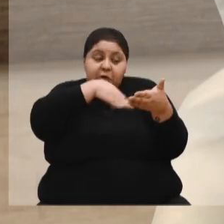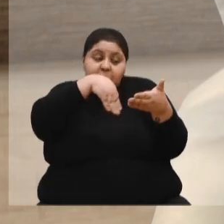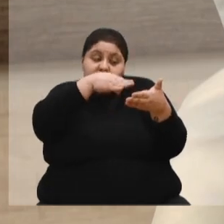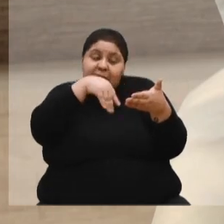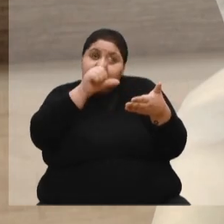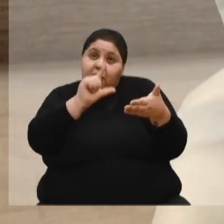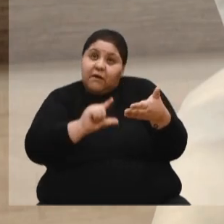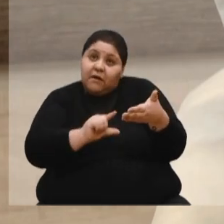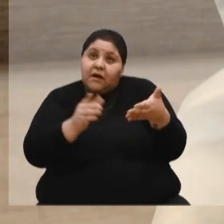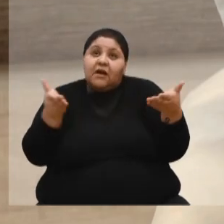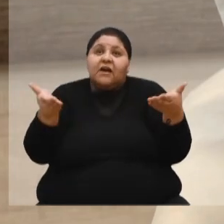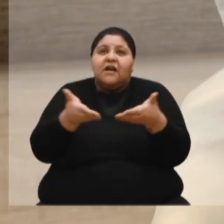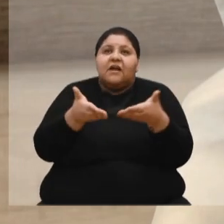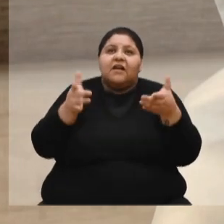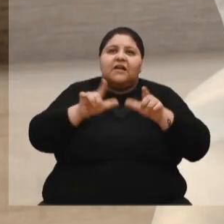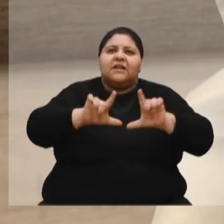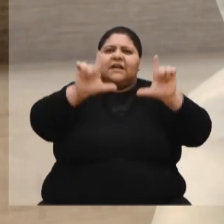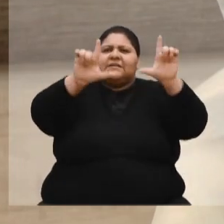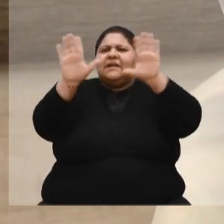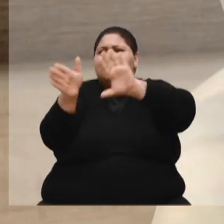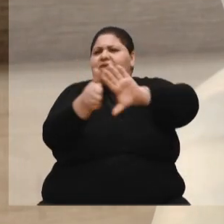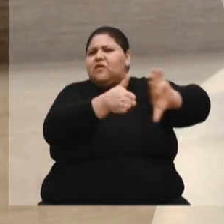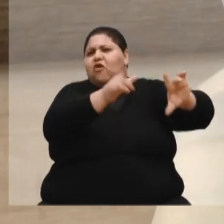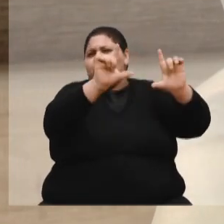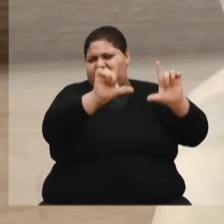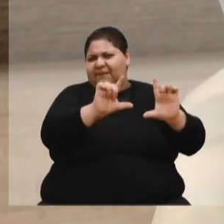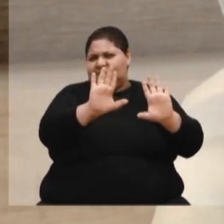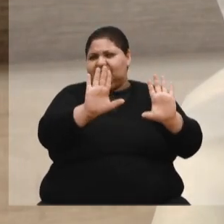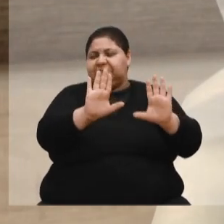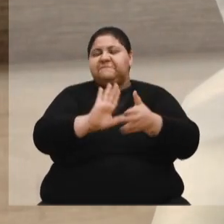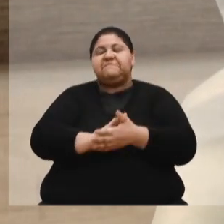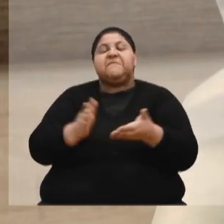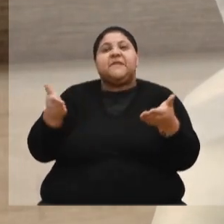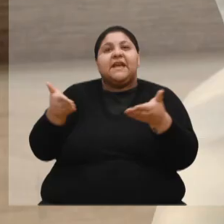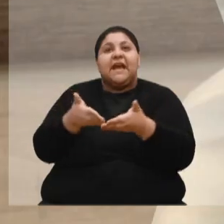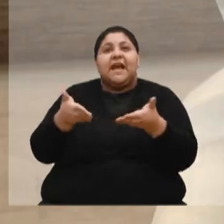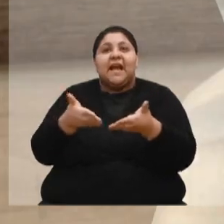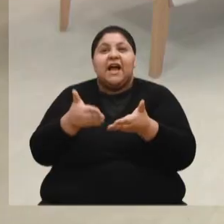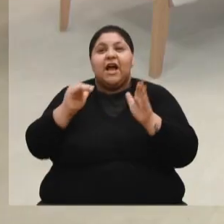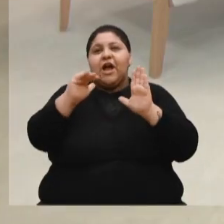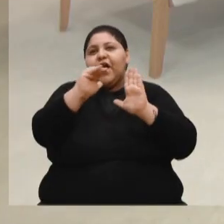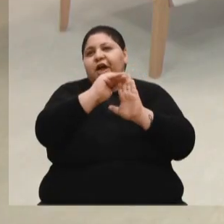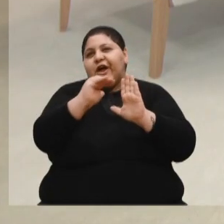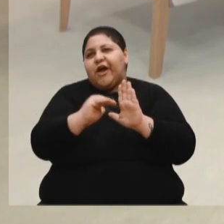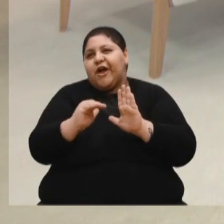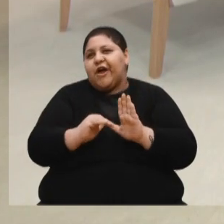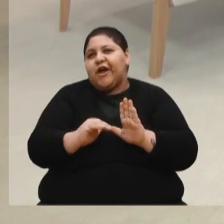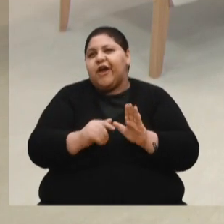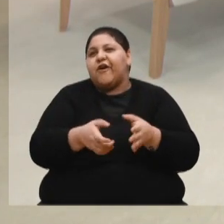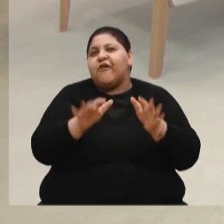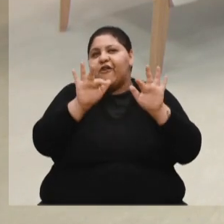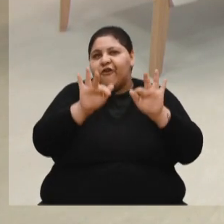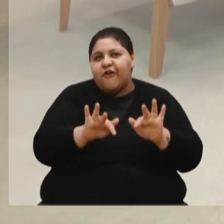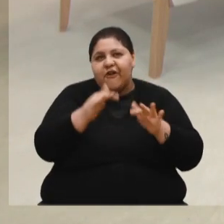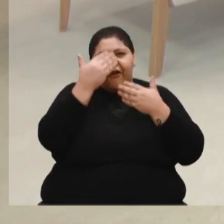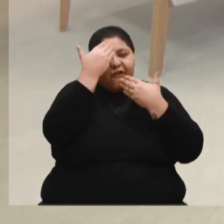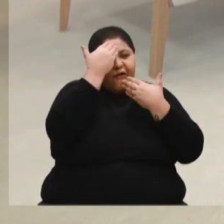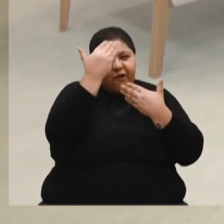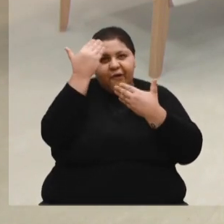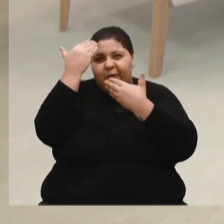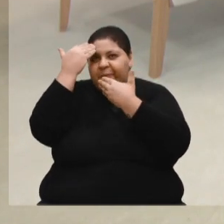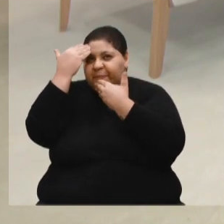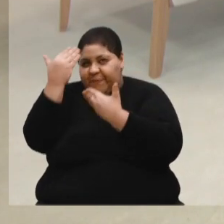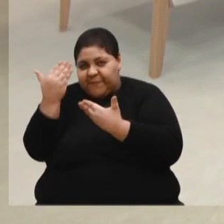pouquinho e deixar as telas de lado. Então, nosso Café com Letras está chegando ao final. Eu agradeço muito ao